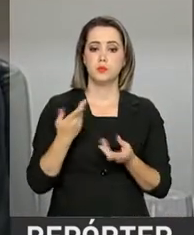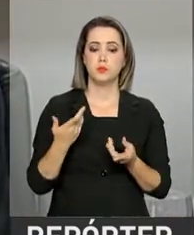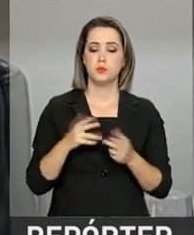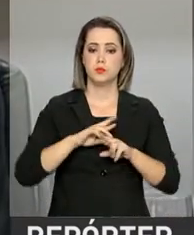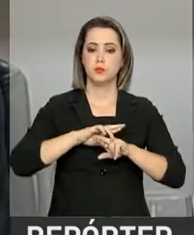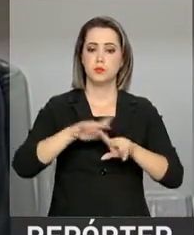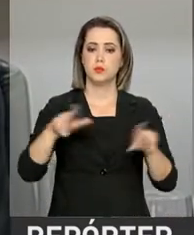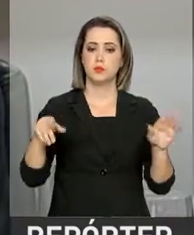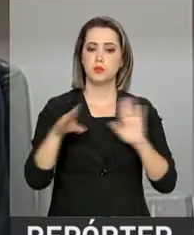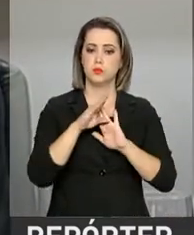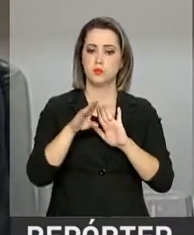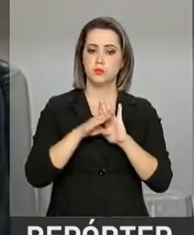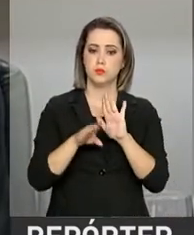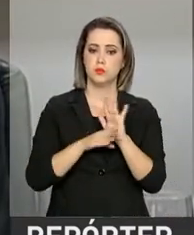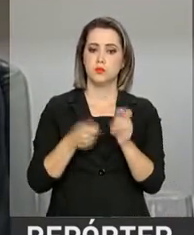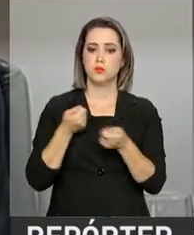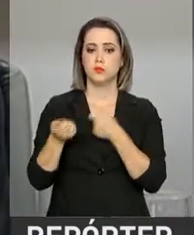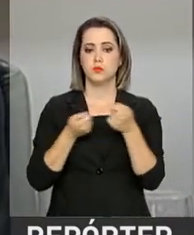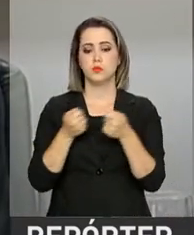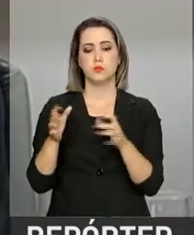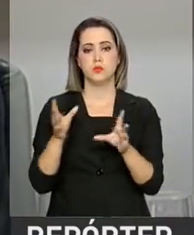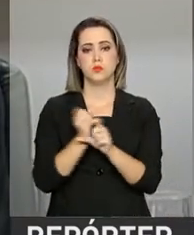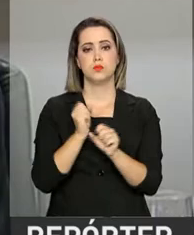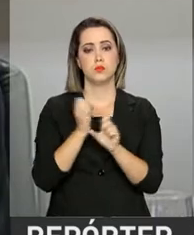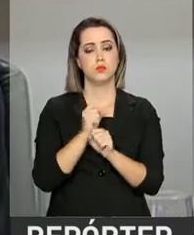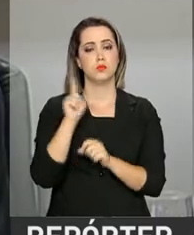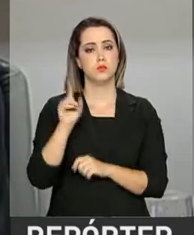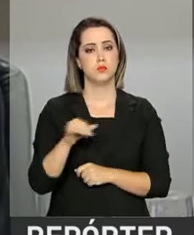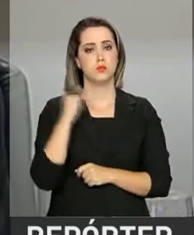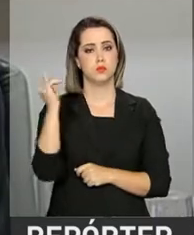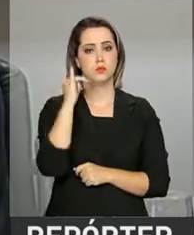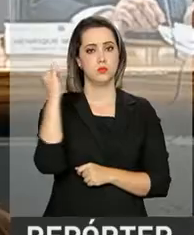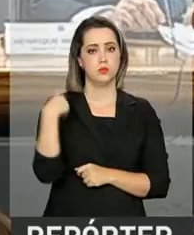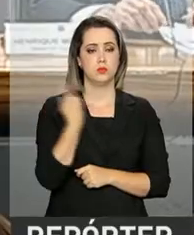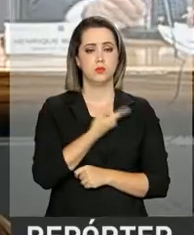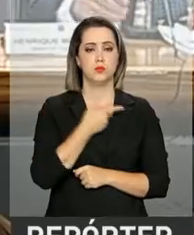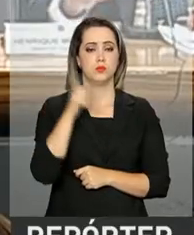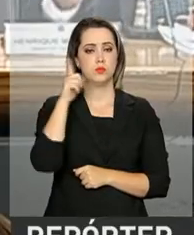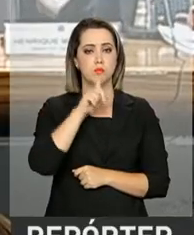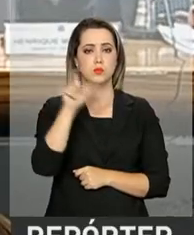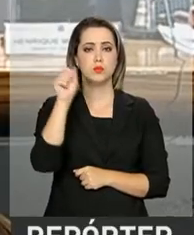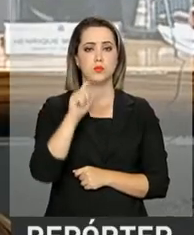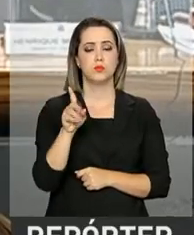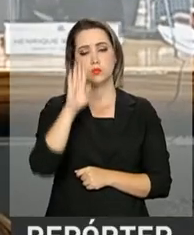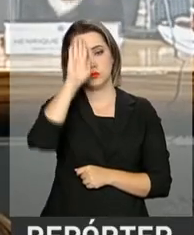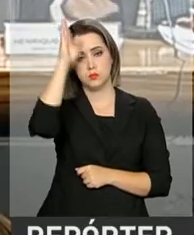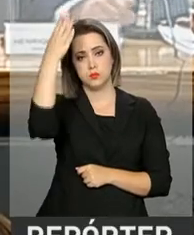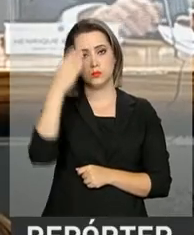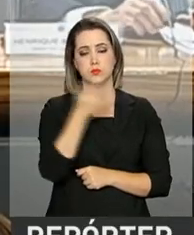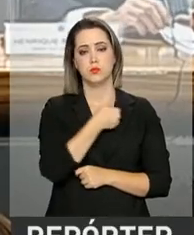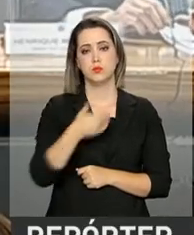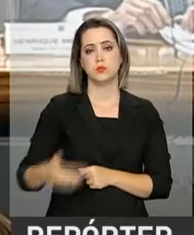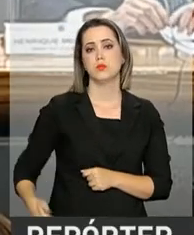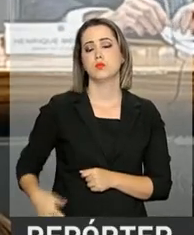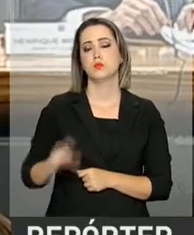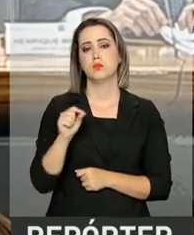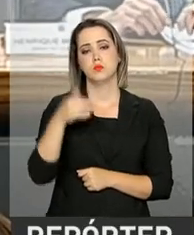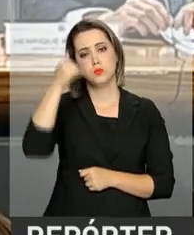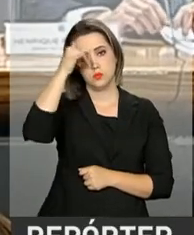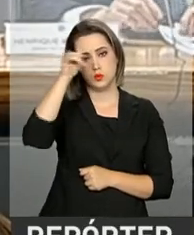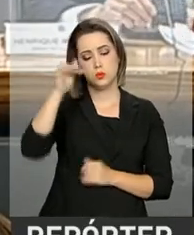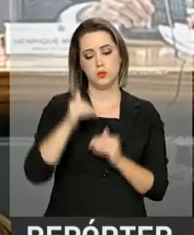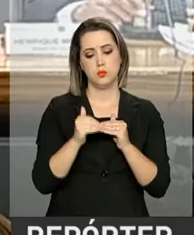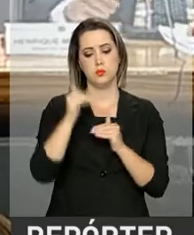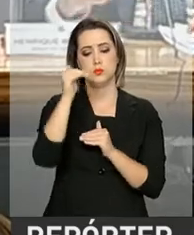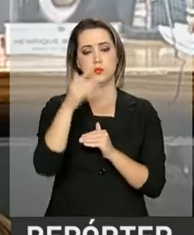tomadas para adequar o orçamento são fundamentais para alcançar uma das prioridades do governo evitar o